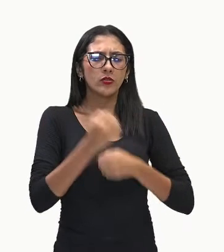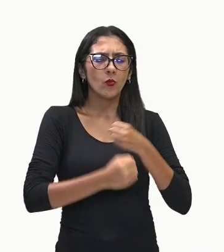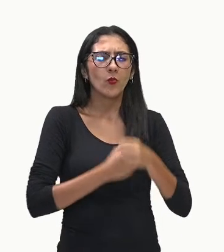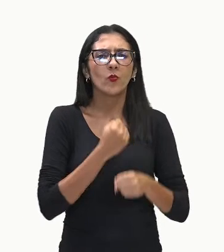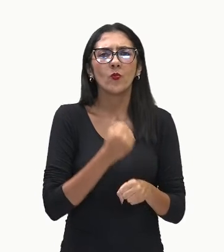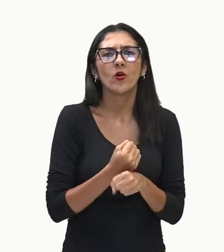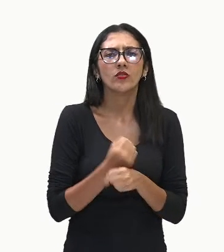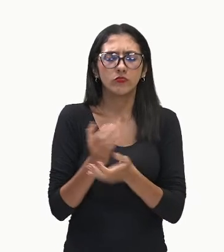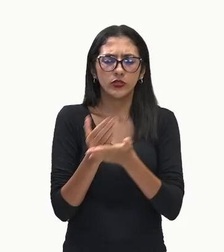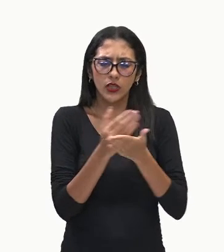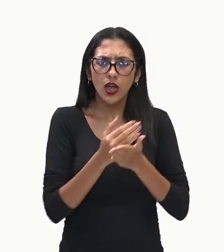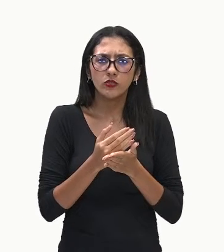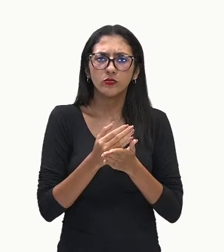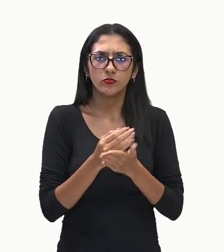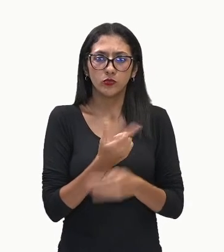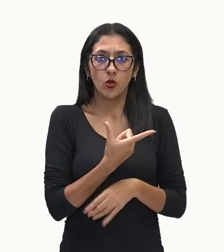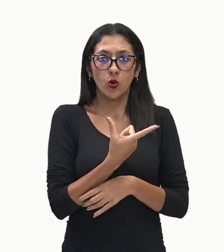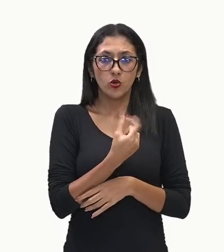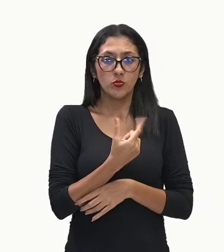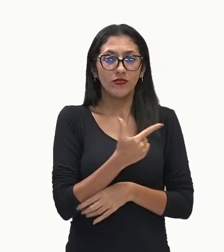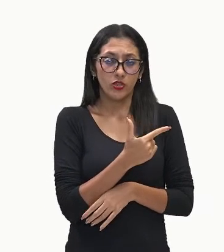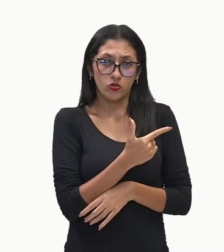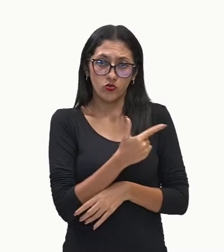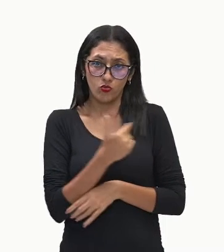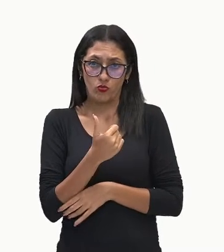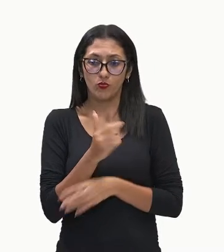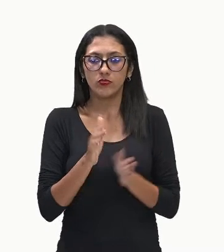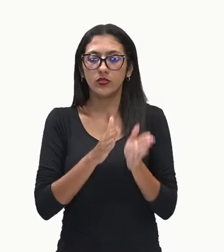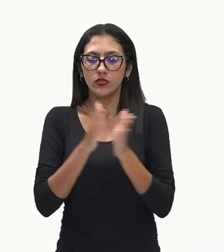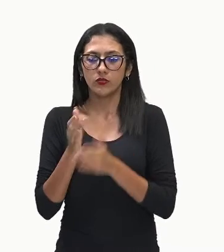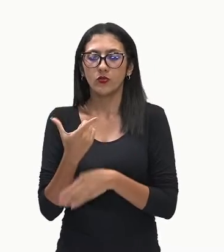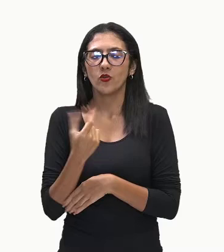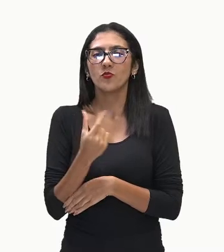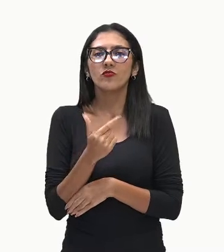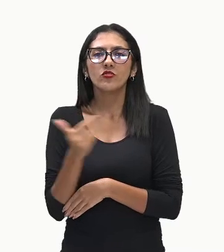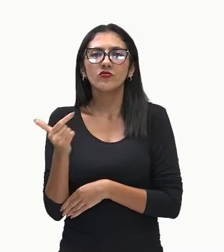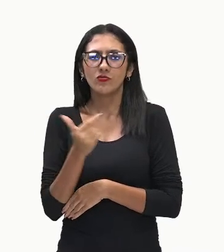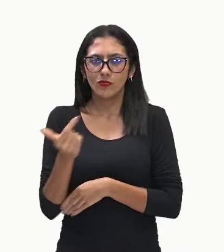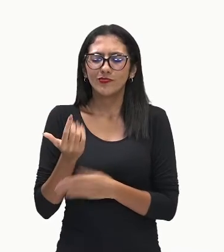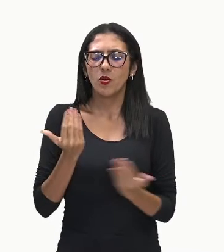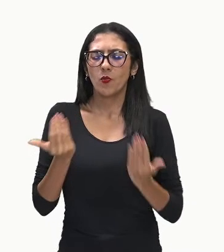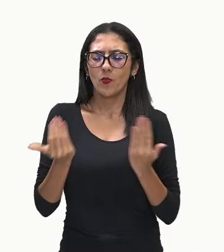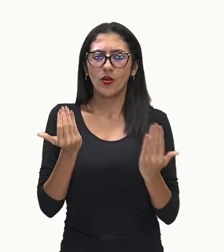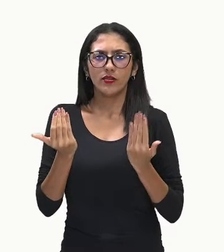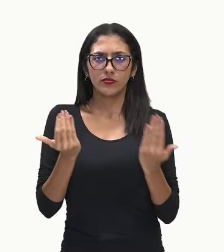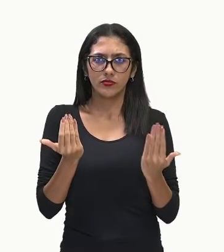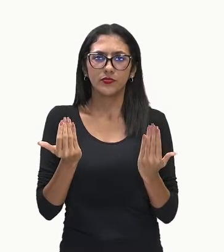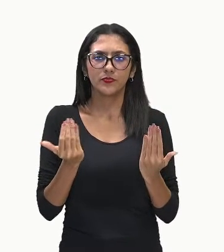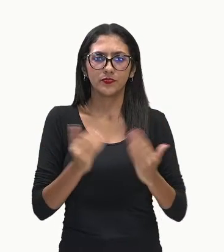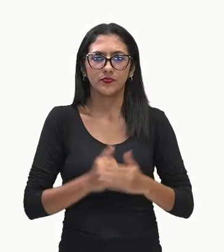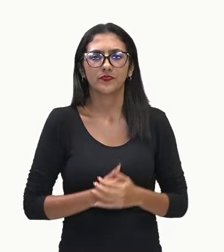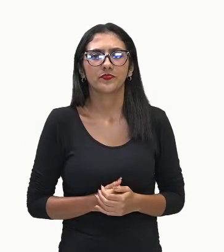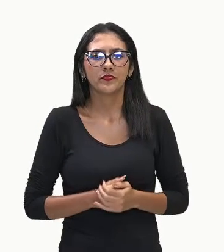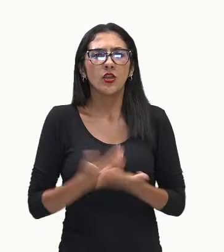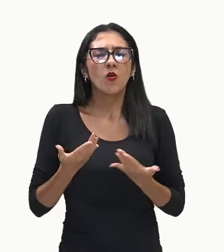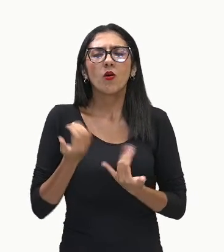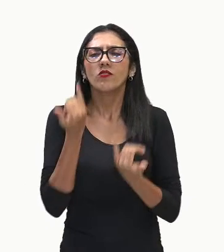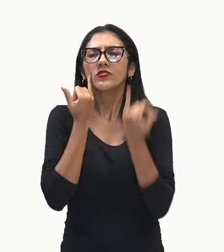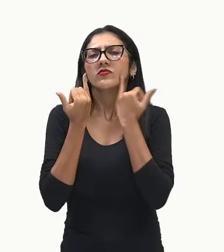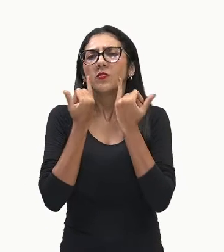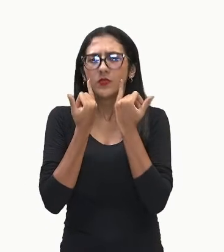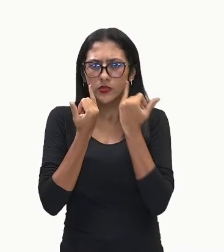dados entre os anos de 2021 e 2022. E que informações são